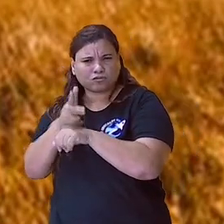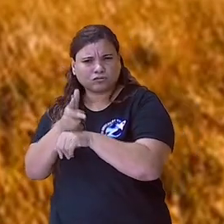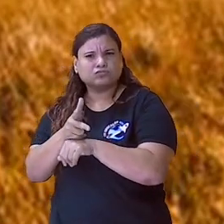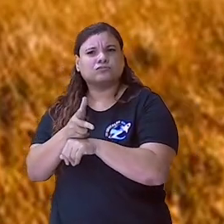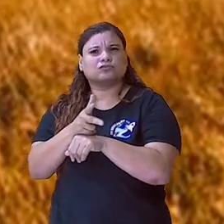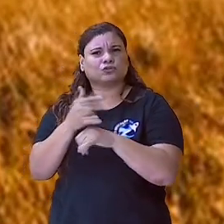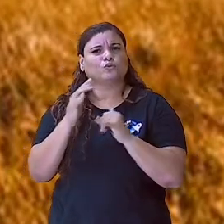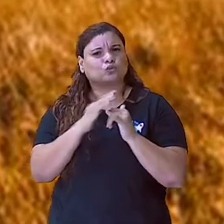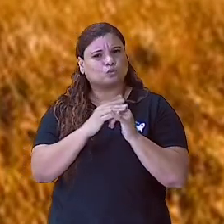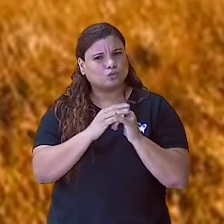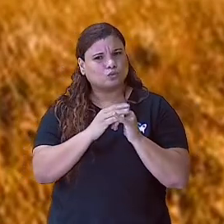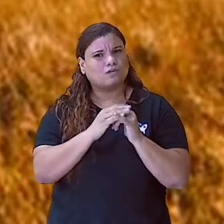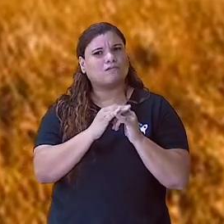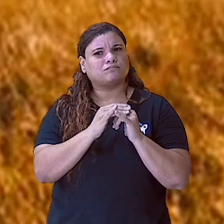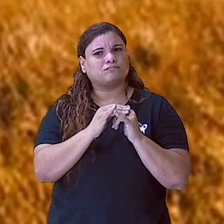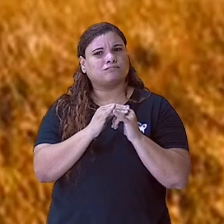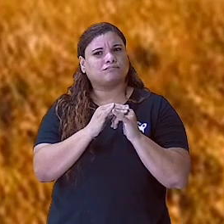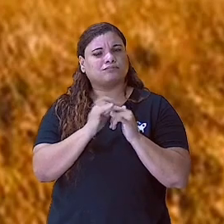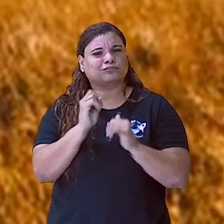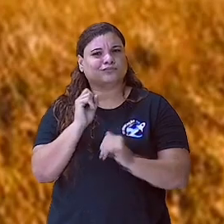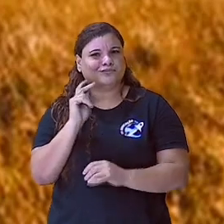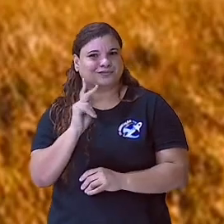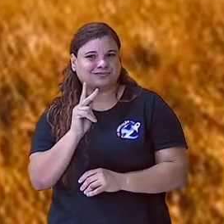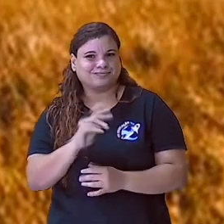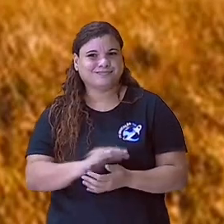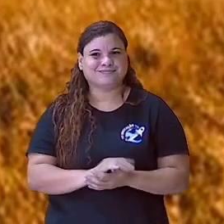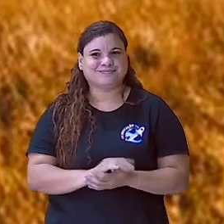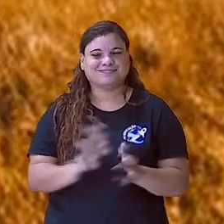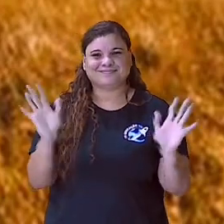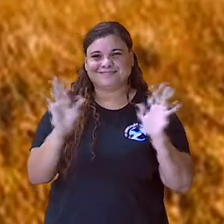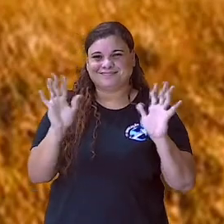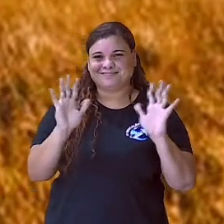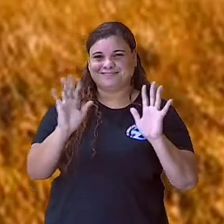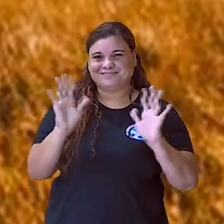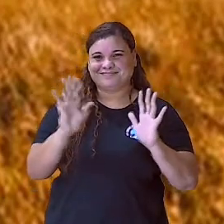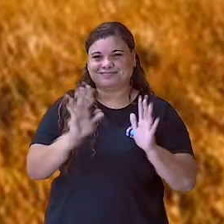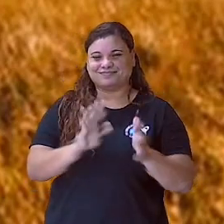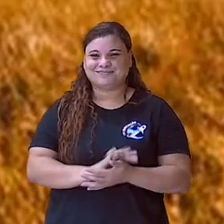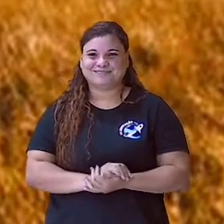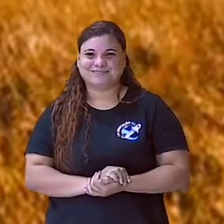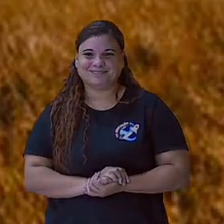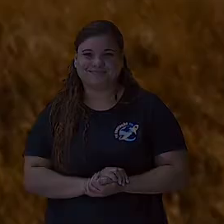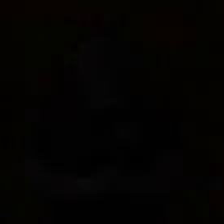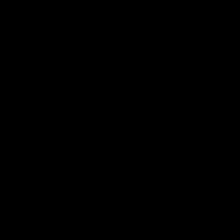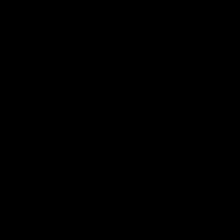no nosso canal SMED-GV. Tchau, tchau, até a próxima.